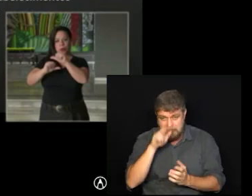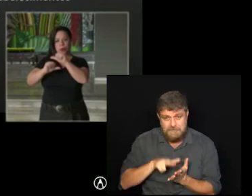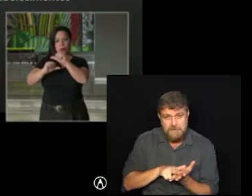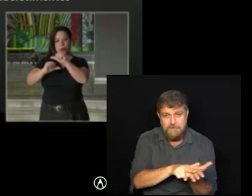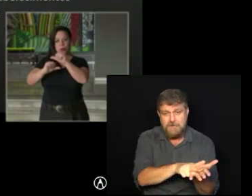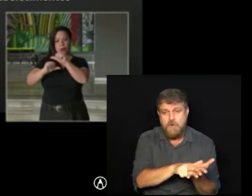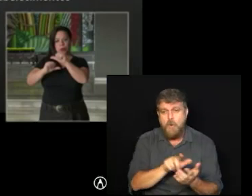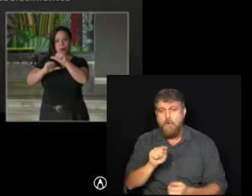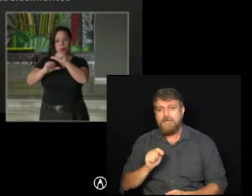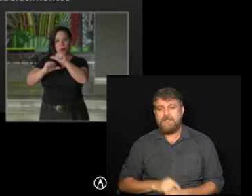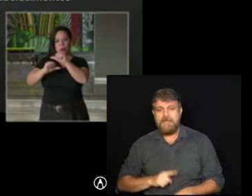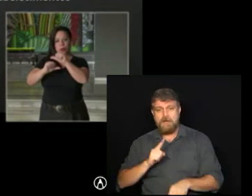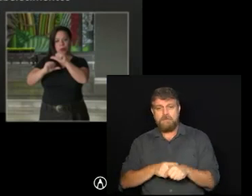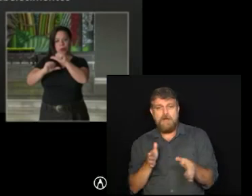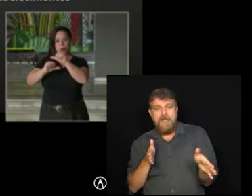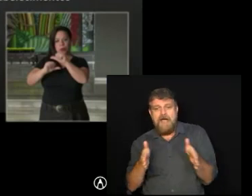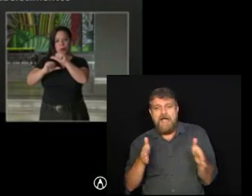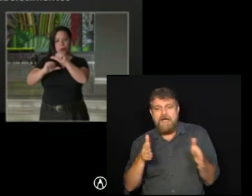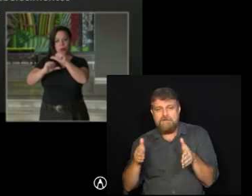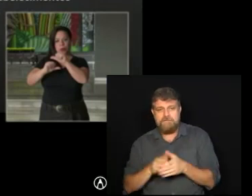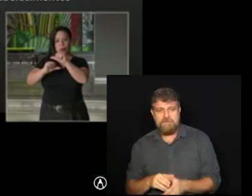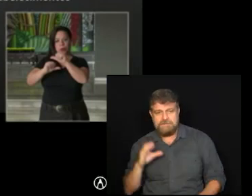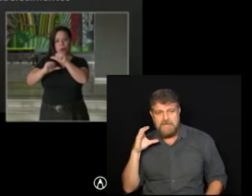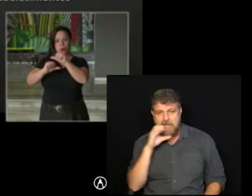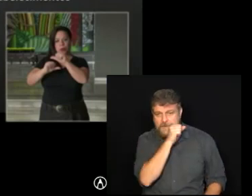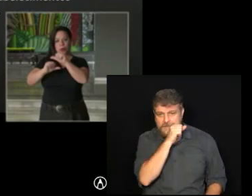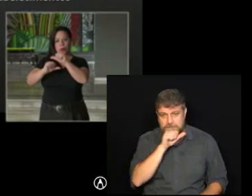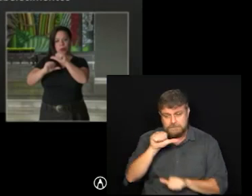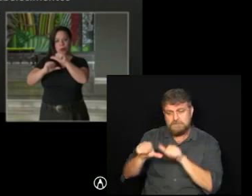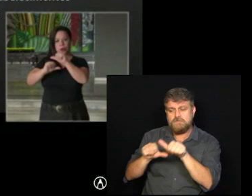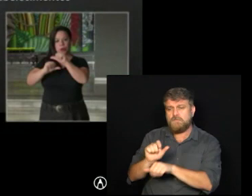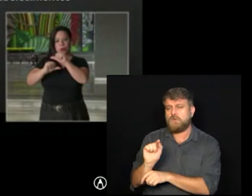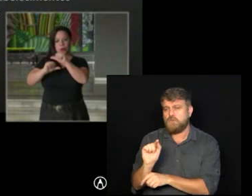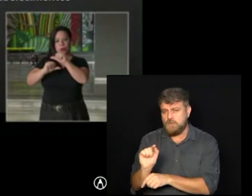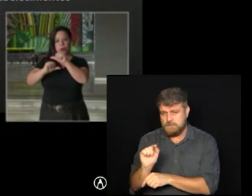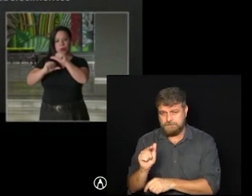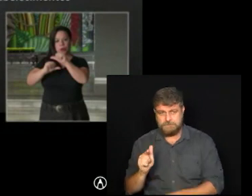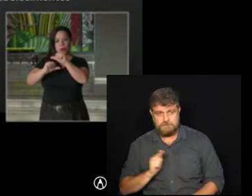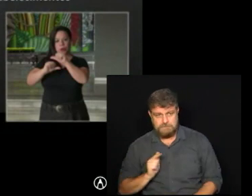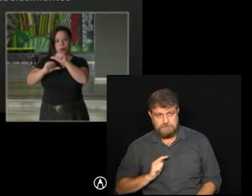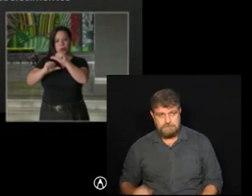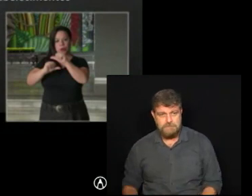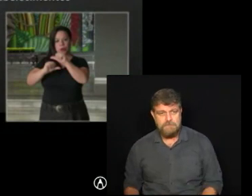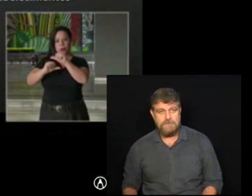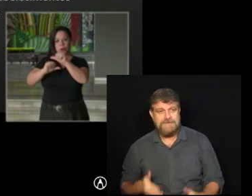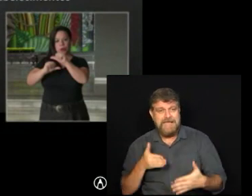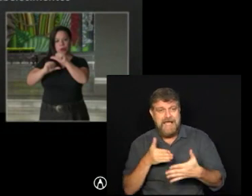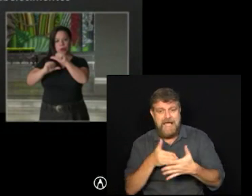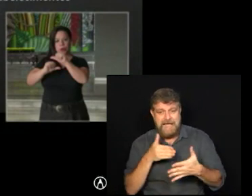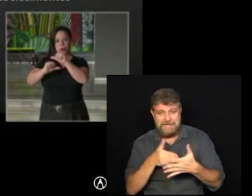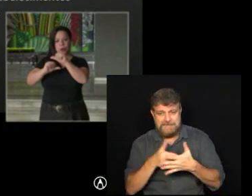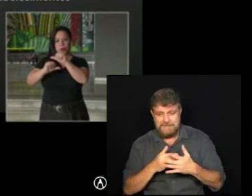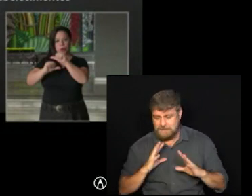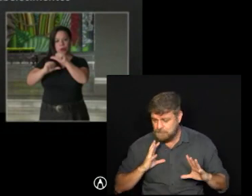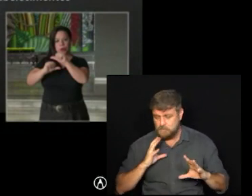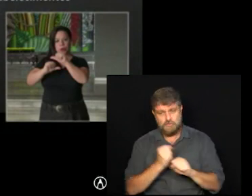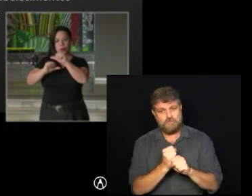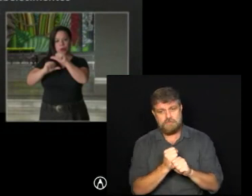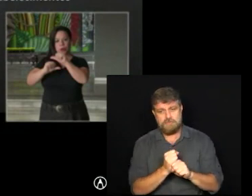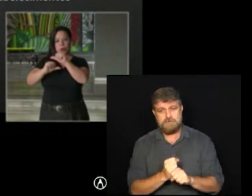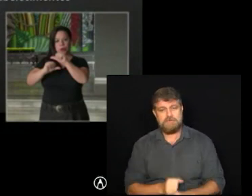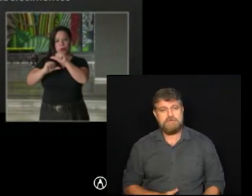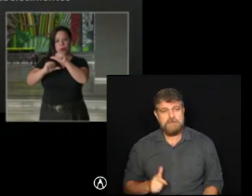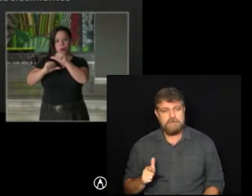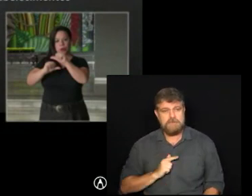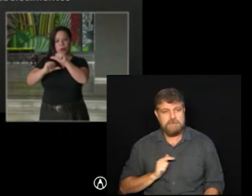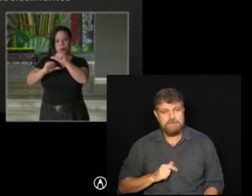fase emergencial? Então, vamos às alterações. Atividades com restrição completa, então aquele serviço